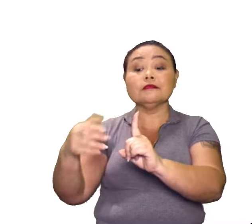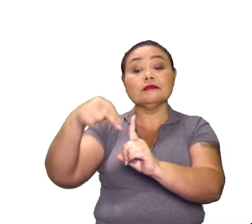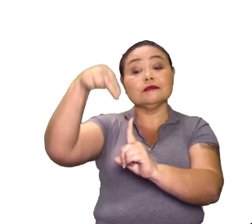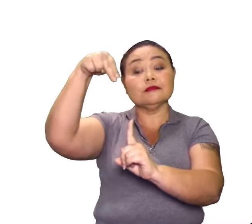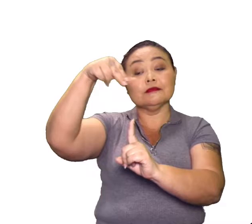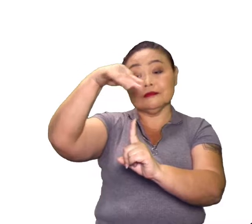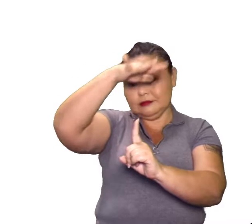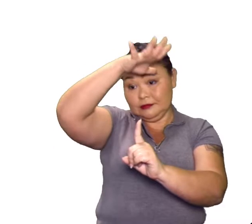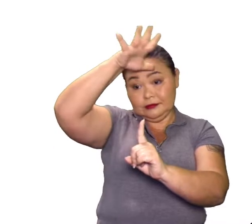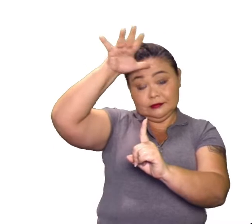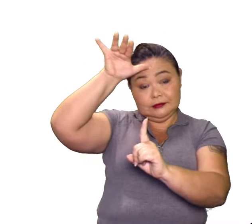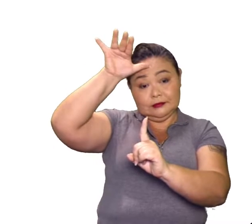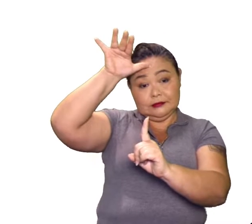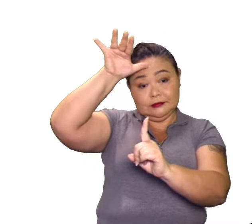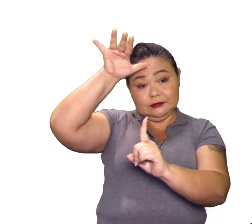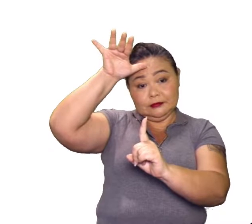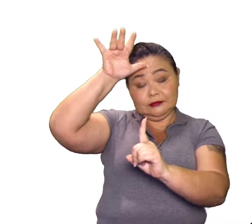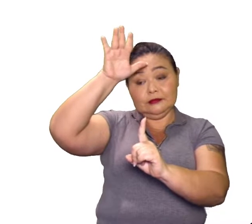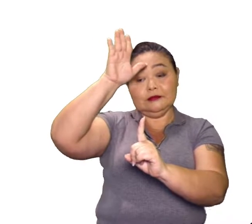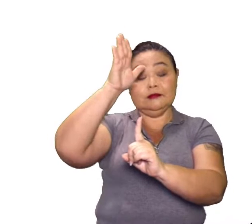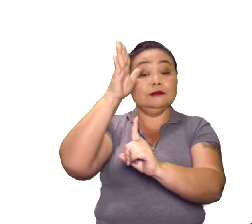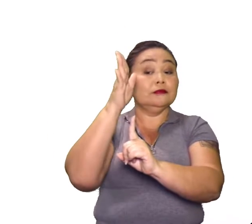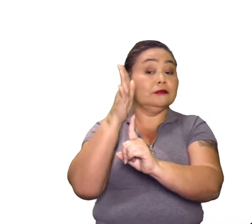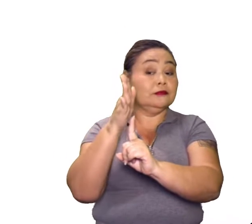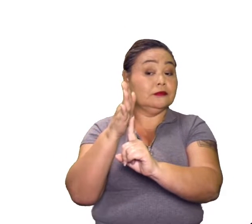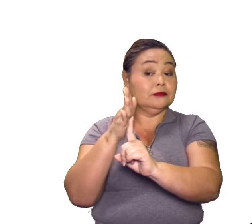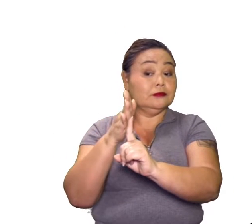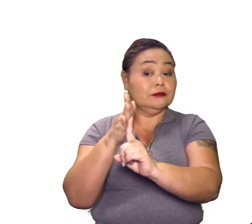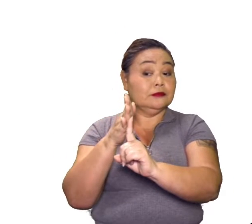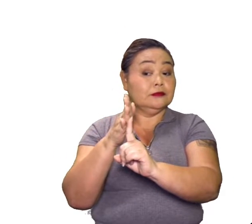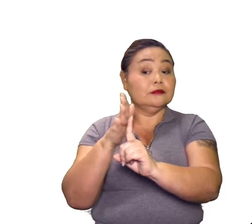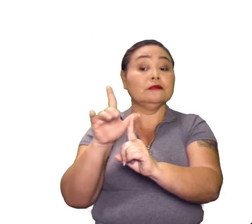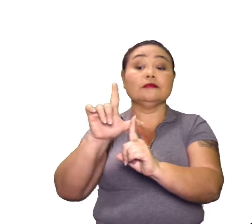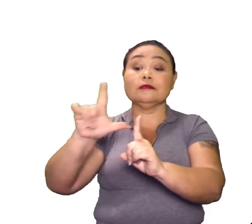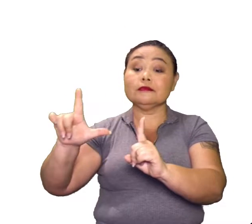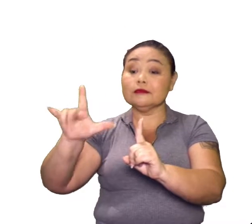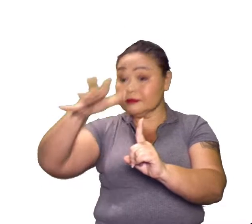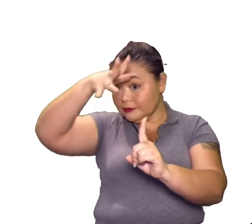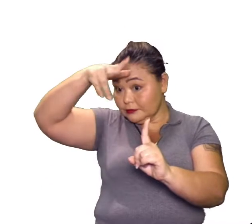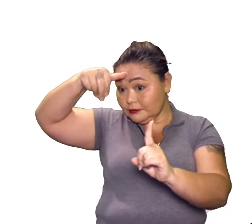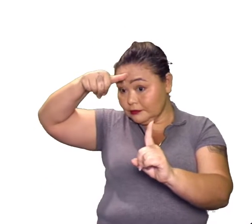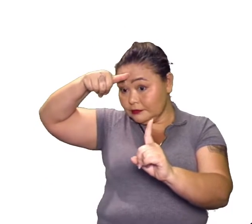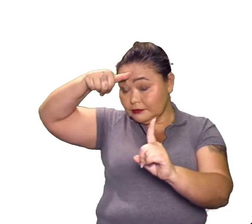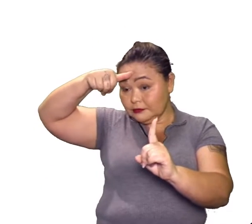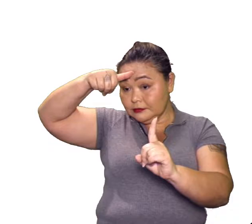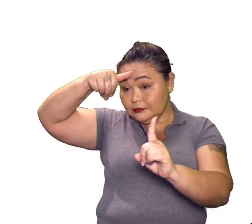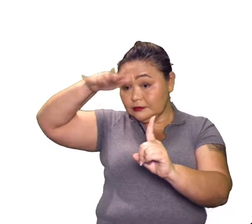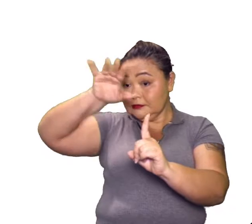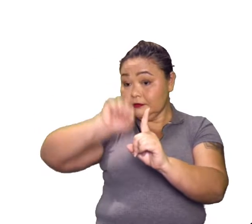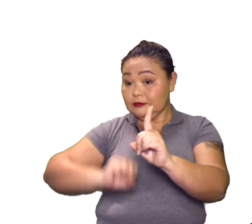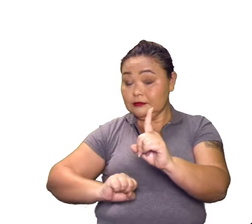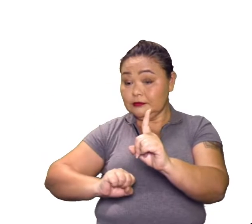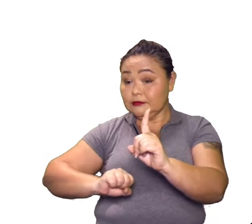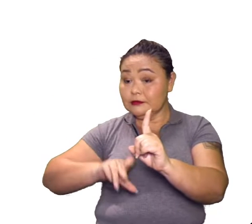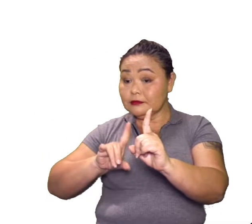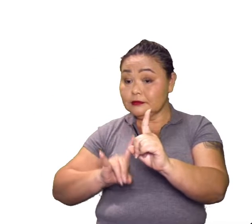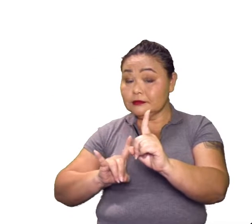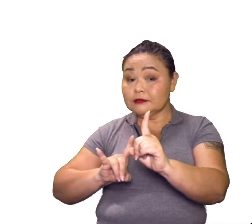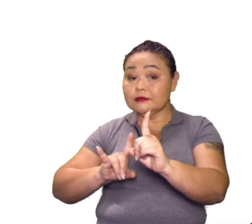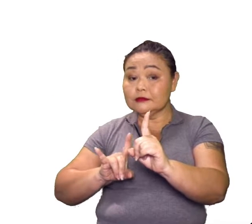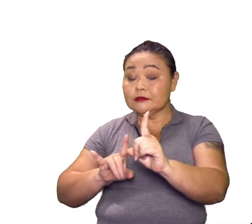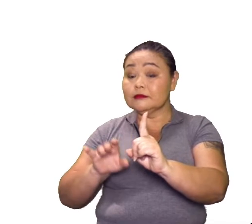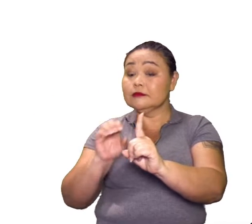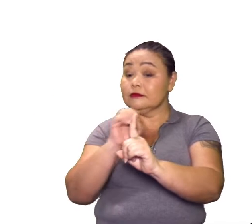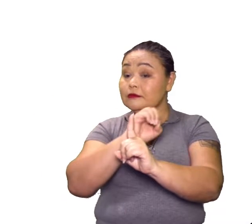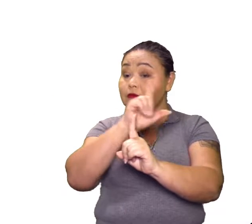ao norte com o Amazonas, Rondônia faz fronteira ao leste com Mato Grosso, ao sul com a Bolívia